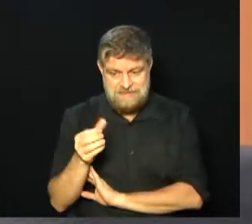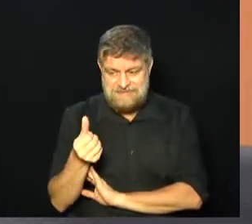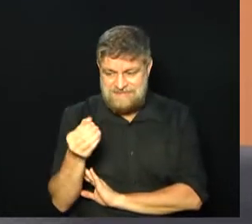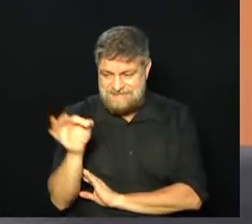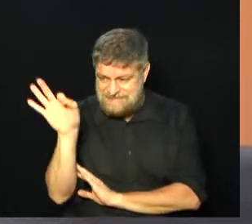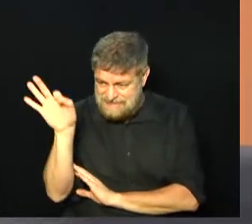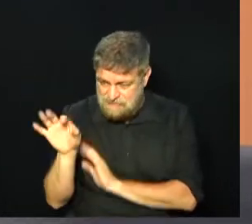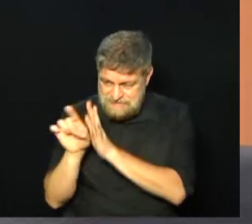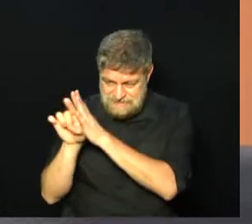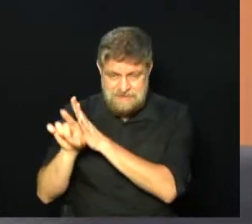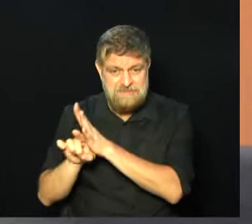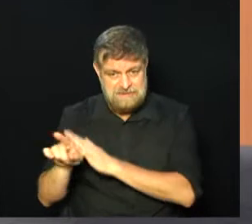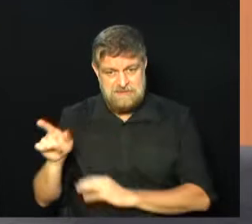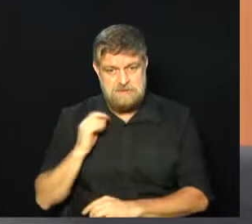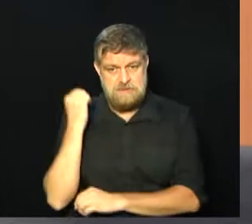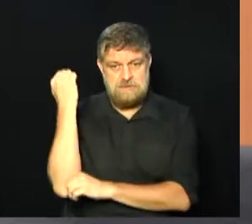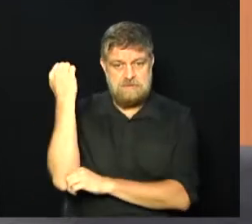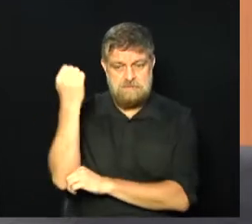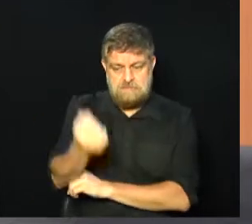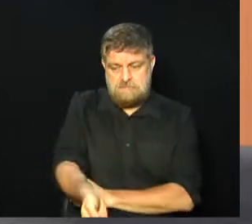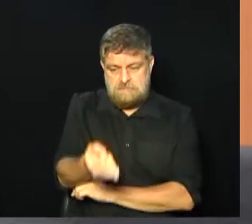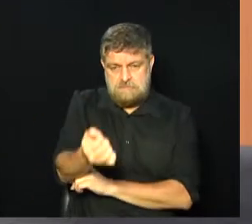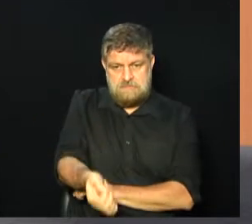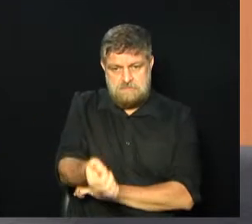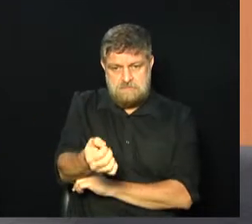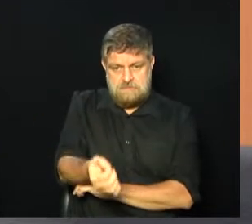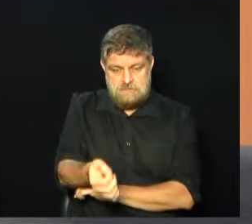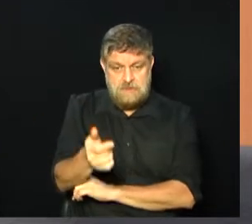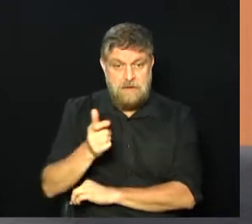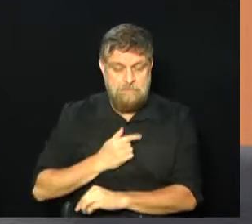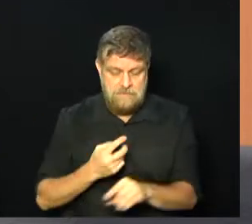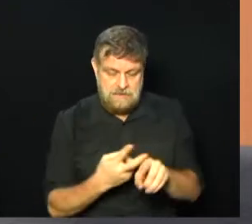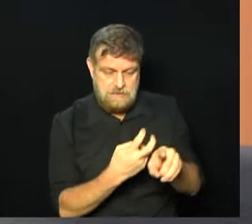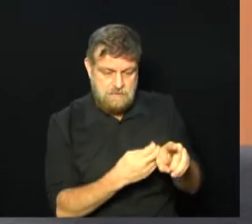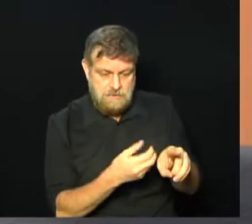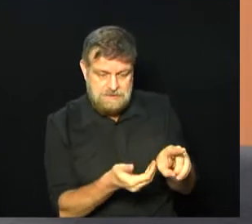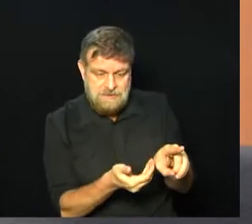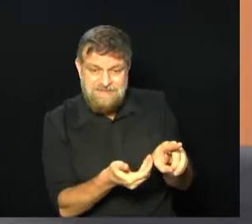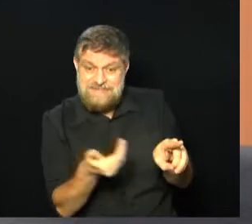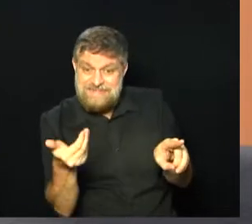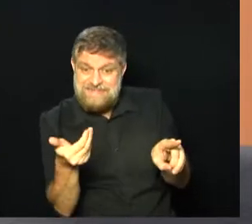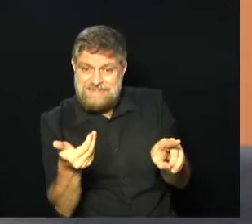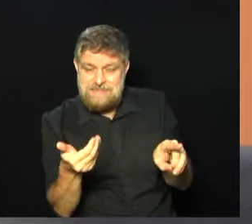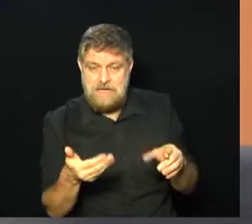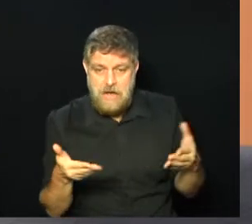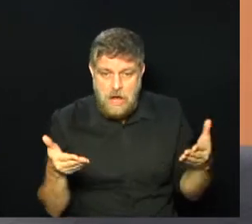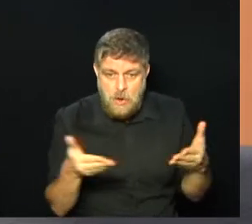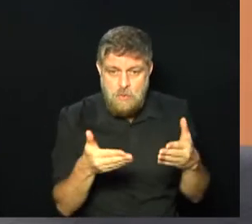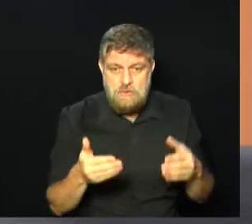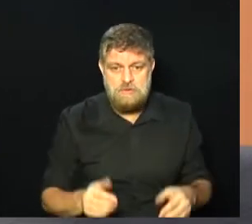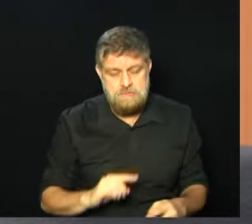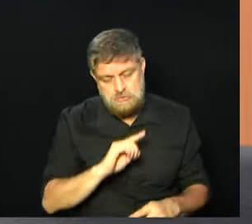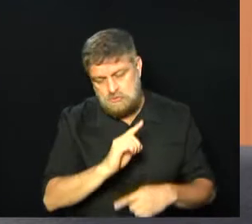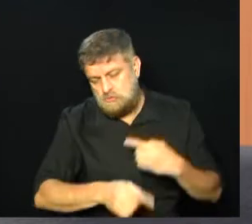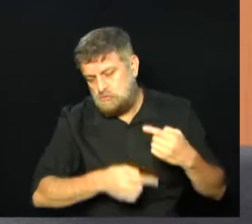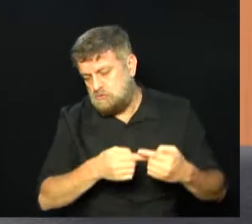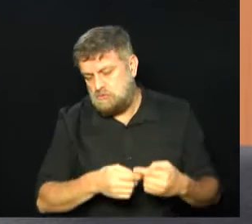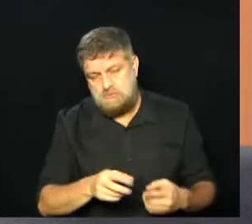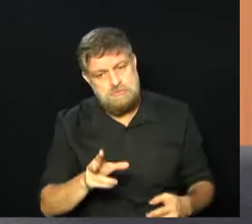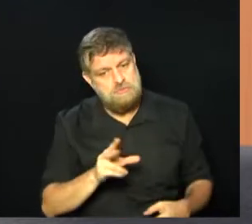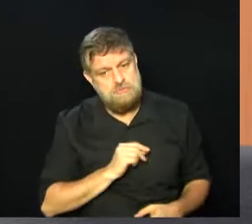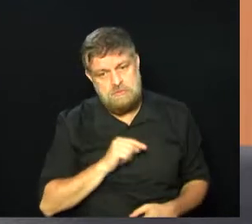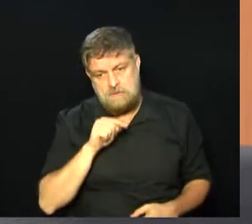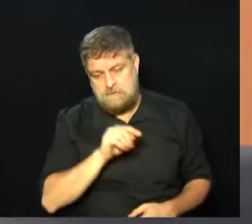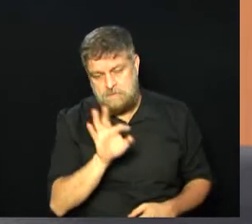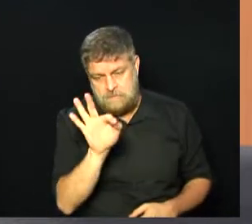pesquisas. As cirurgias de retirada de tumor de próstata, hoje, evoluíram bastante e o percentual